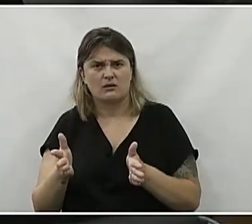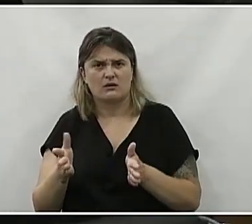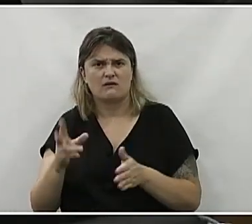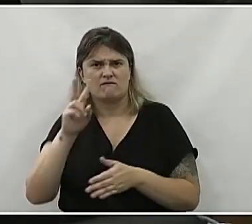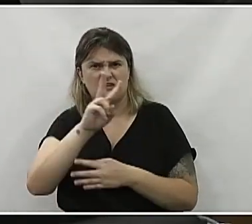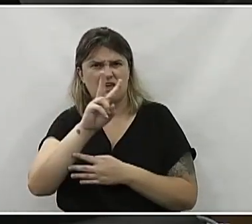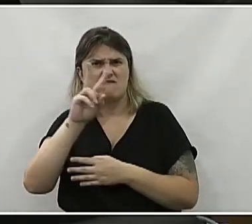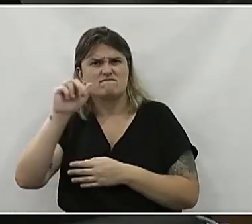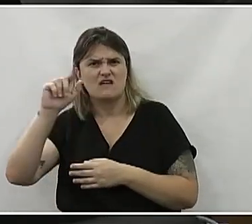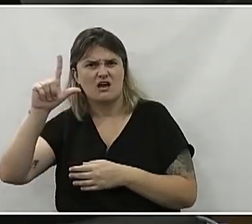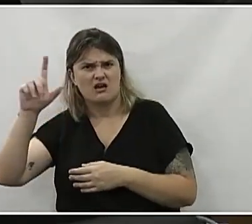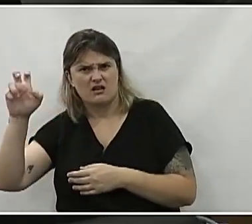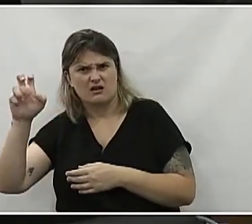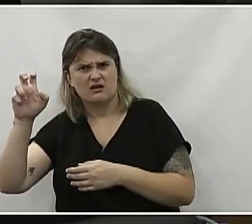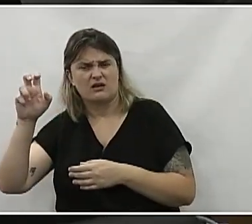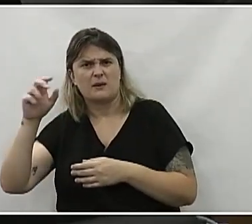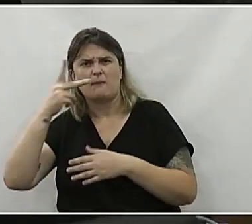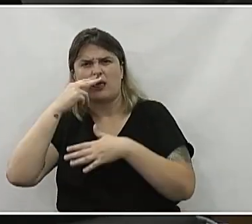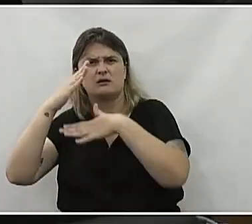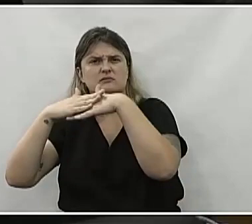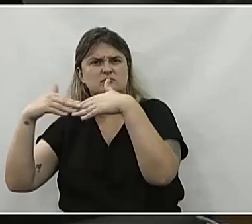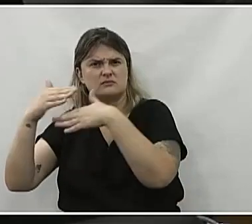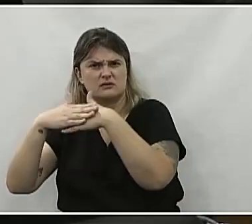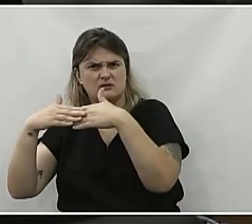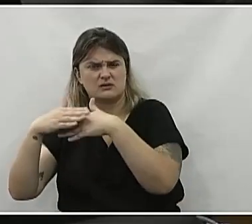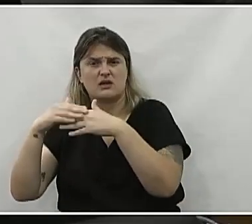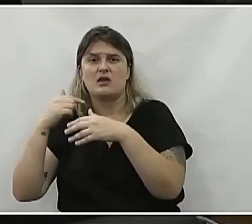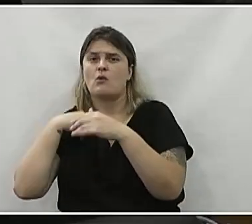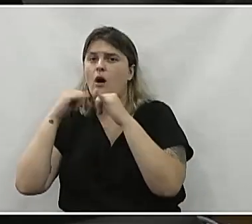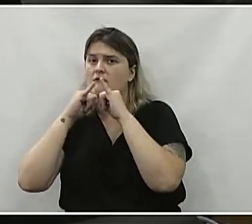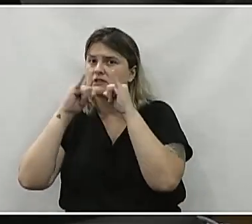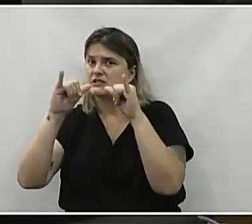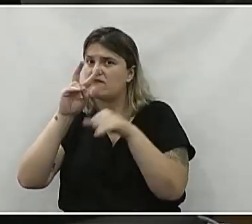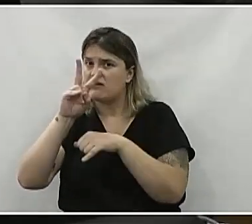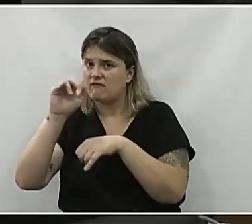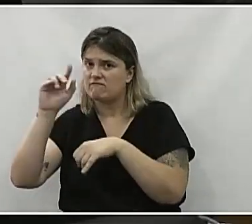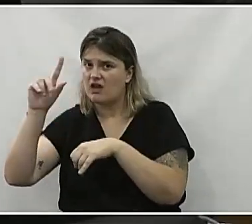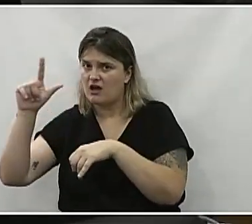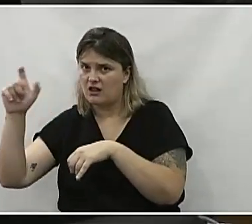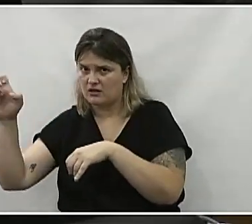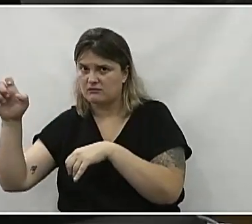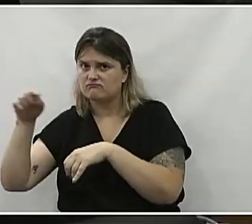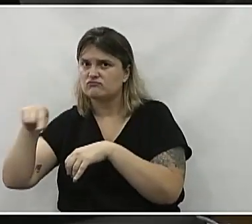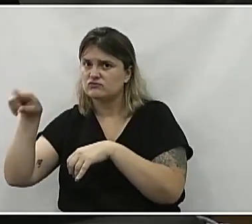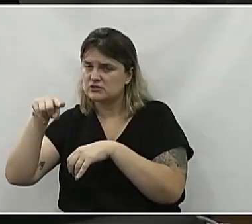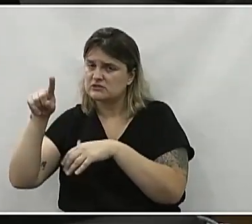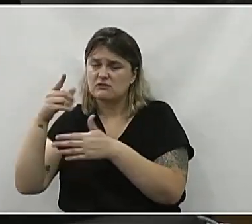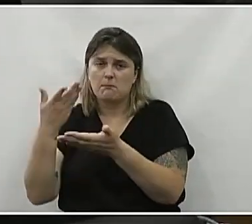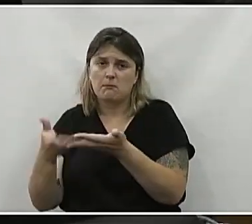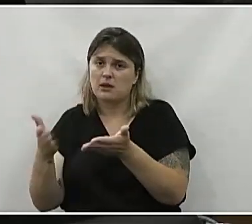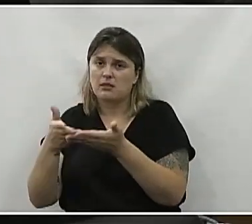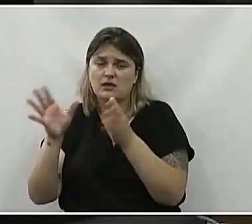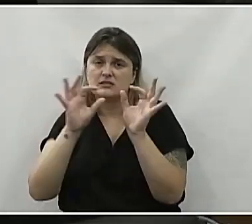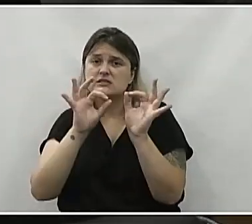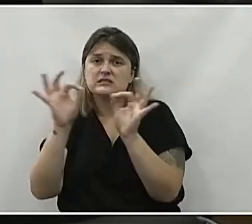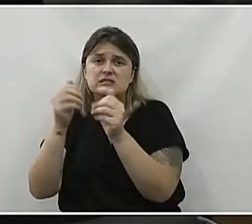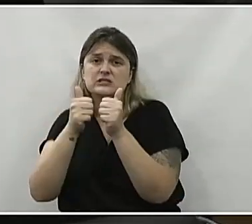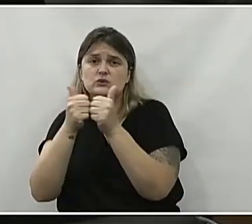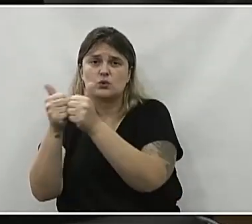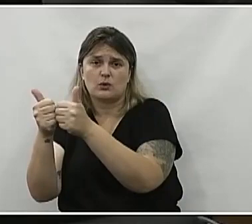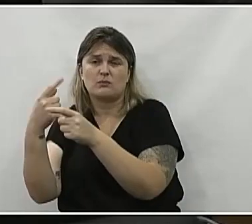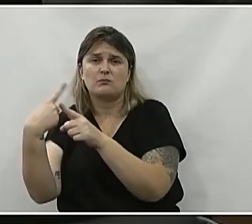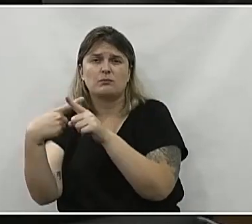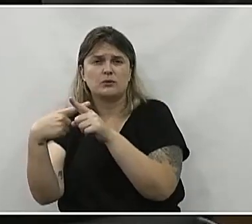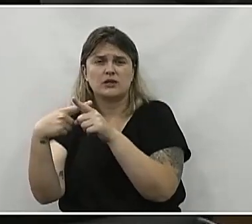vevale fica lambendo esse cara e eu alertei a vevale Falou vocês estão vocês vão se queimar com esse cara porque